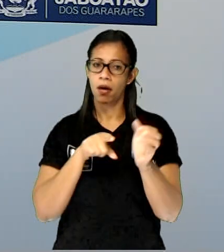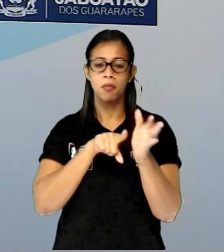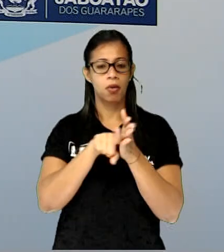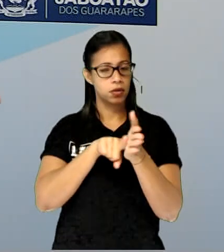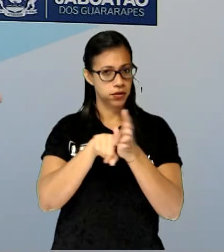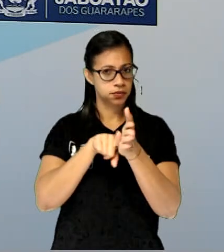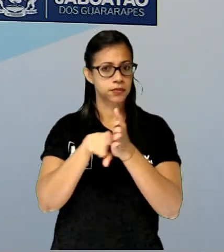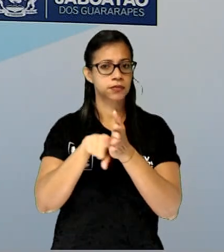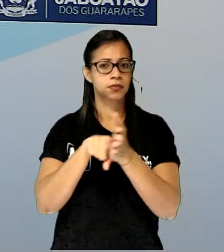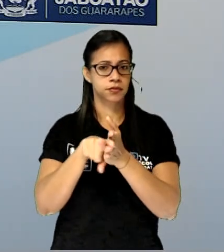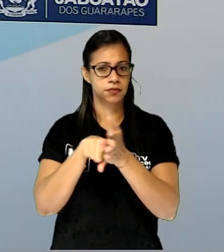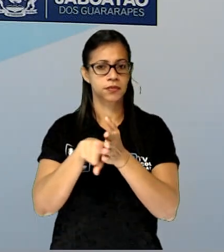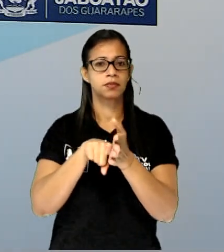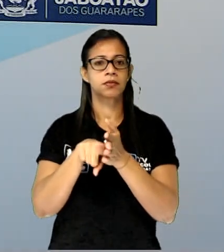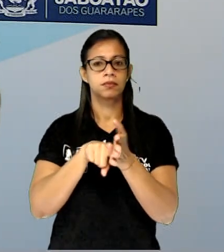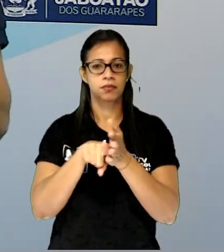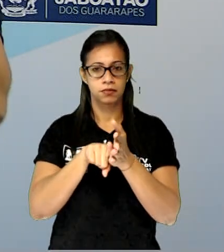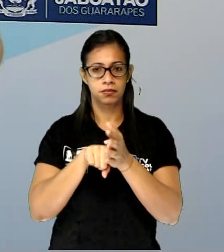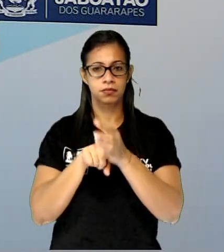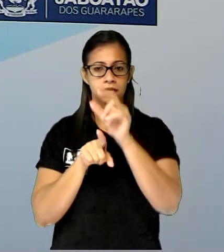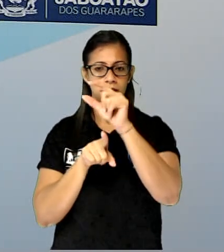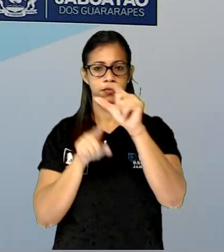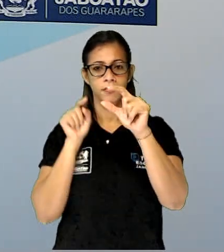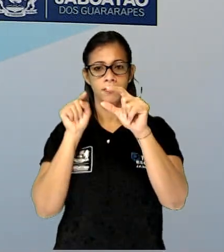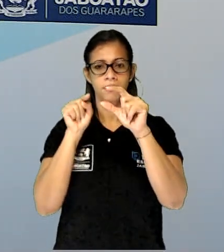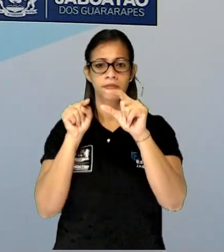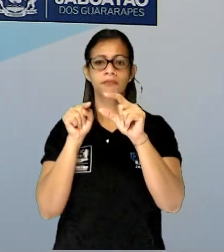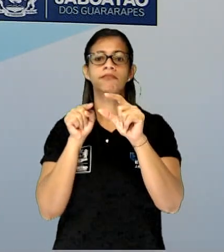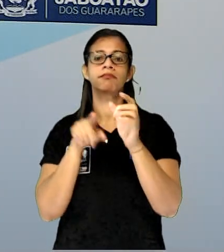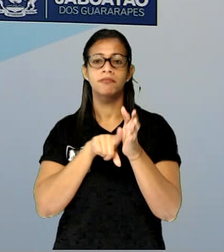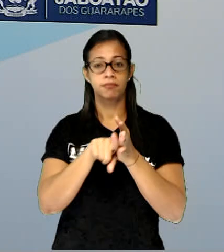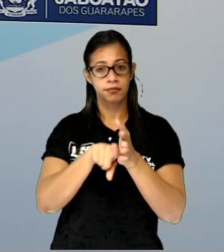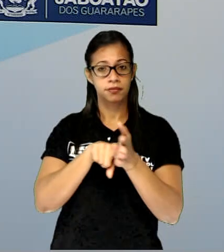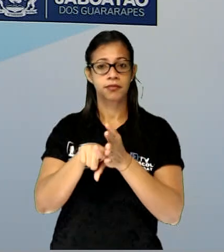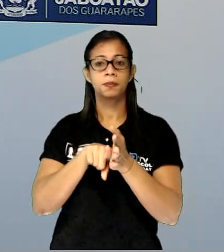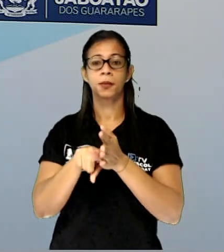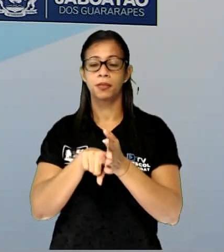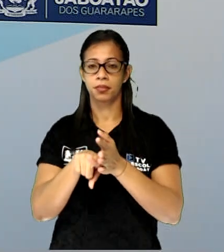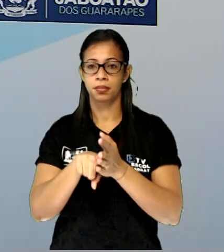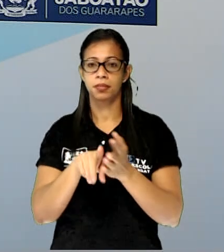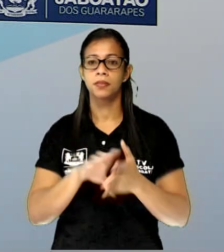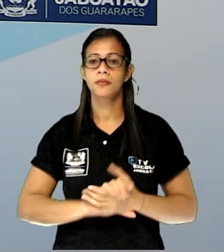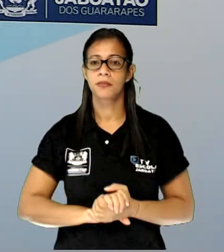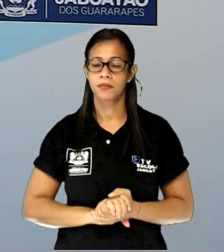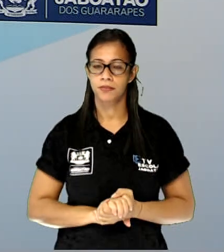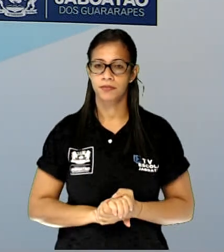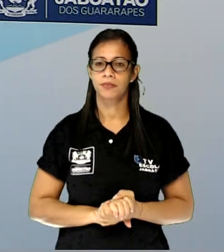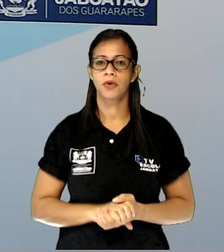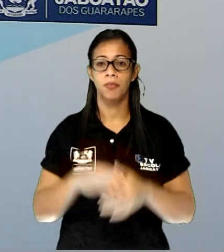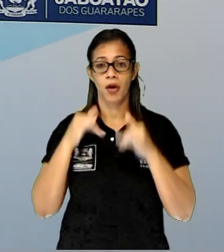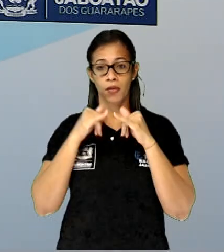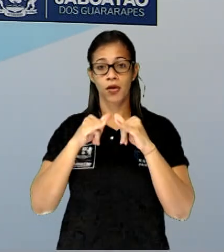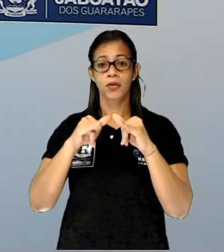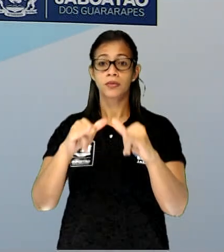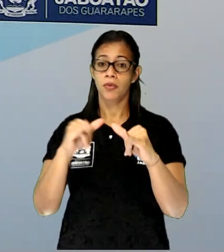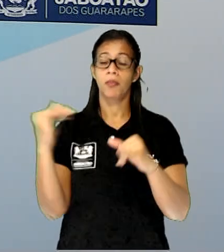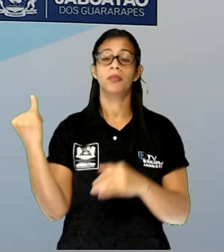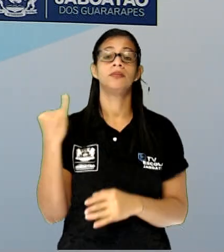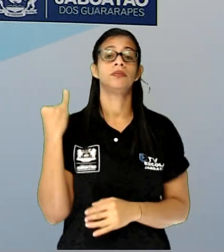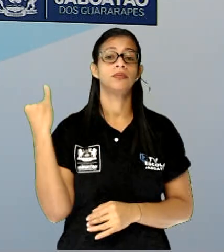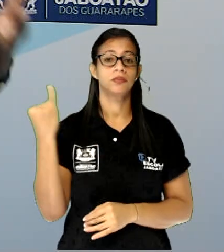checar essas informações, que é muito importante. Gente, informação é uma coisa muito séria. A gente não